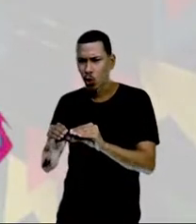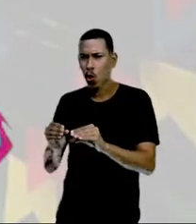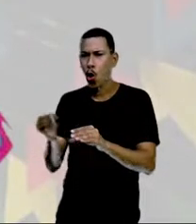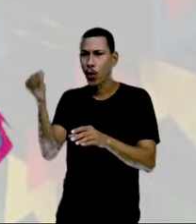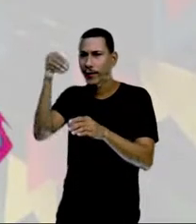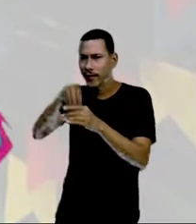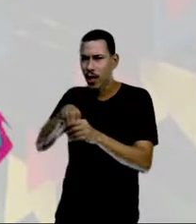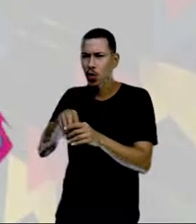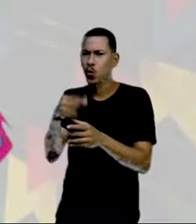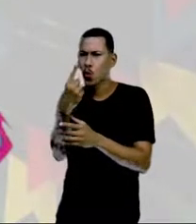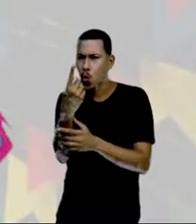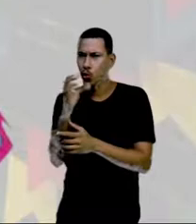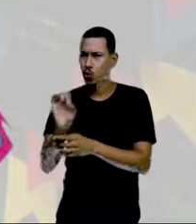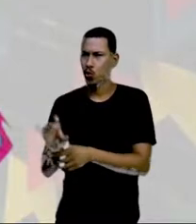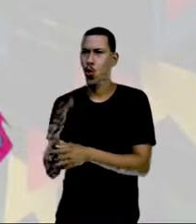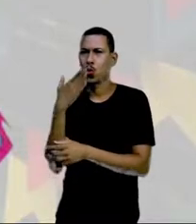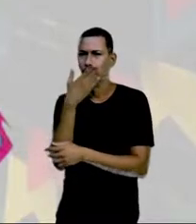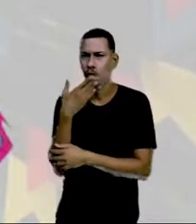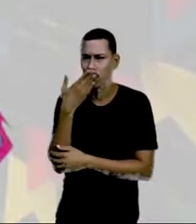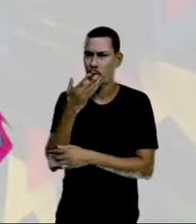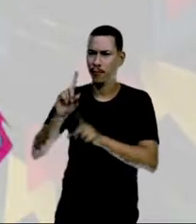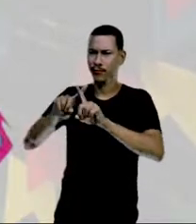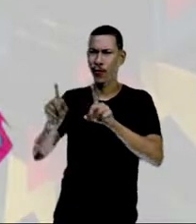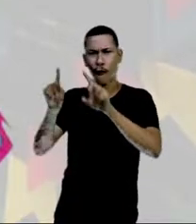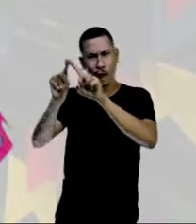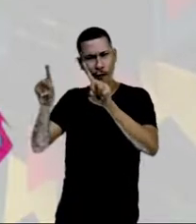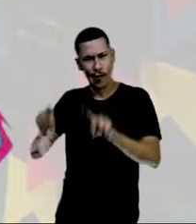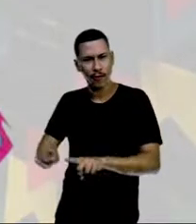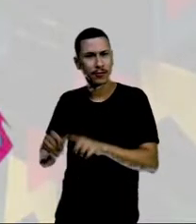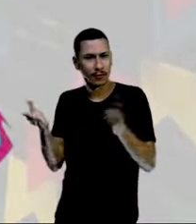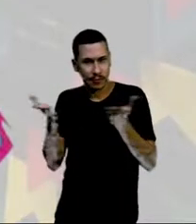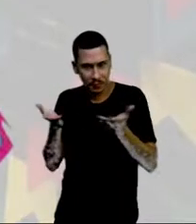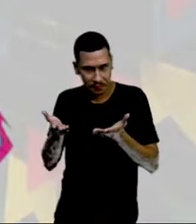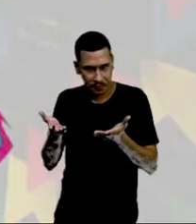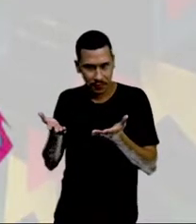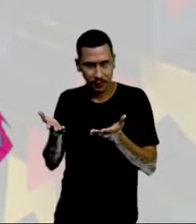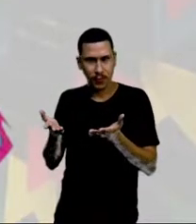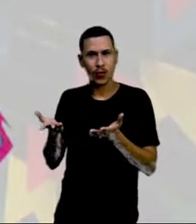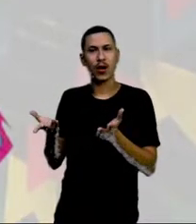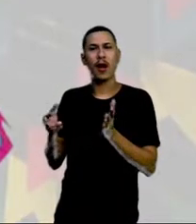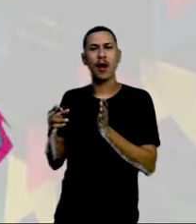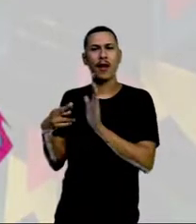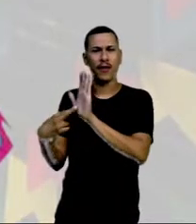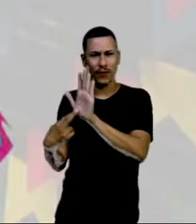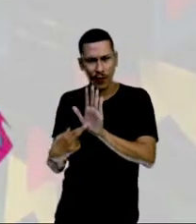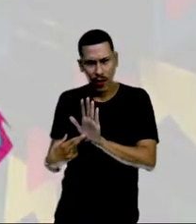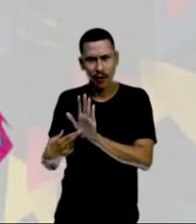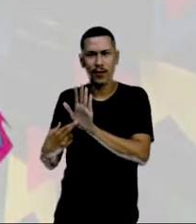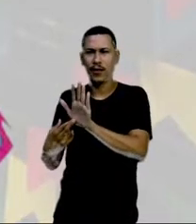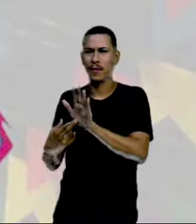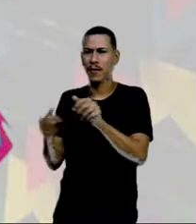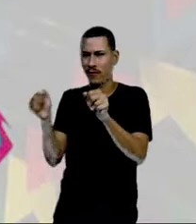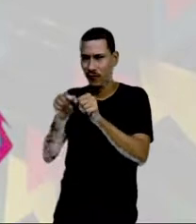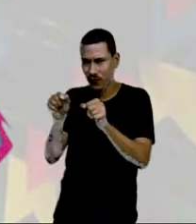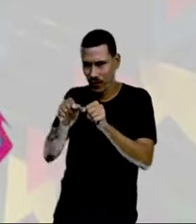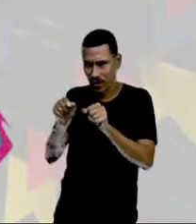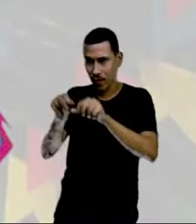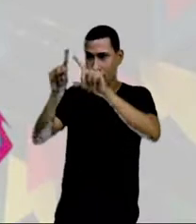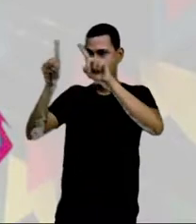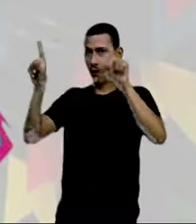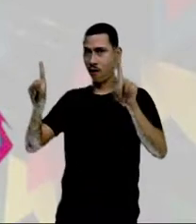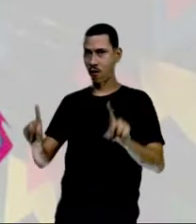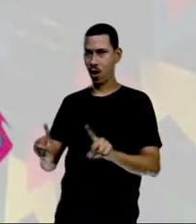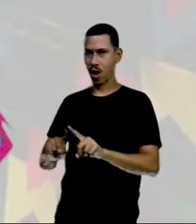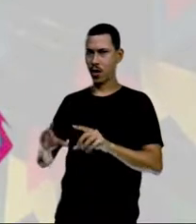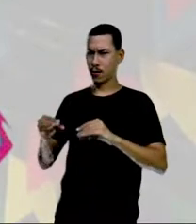um docinho dentro dela. E essa caixinha agora é a referência para que a Alessandra confeccionar a caixa